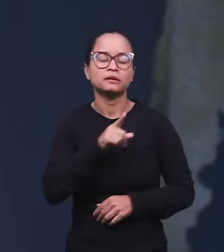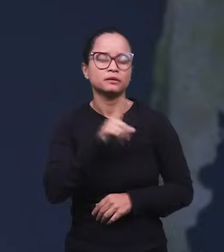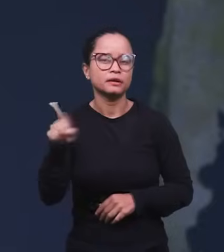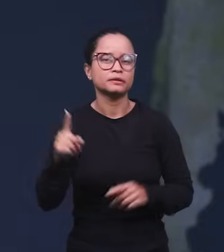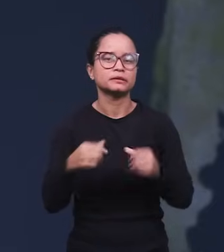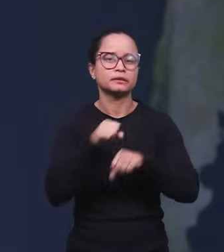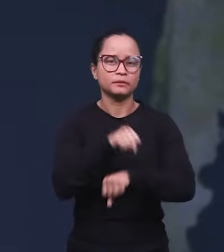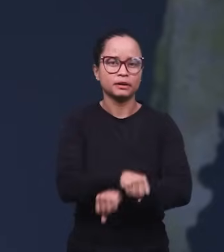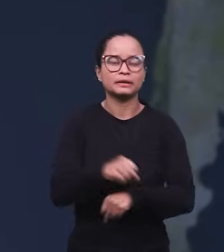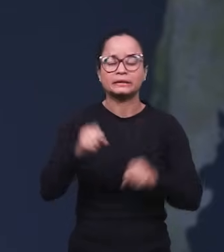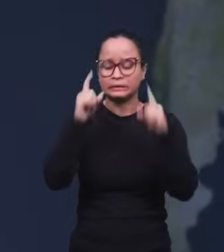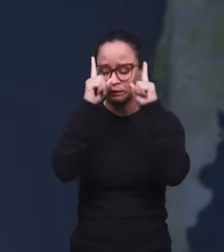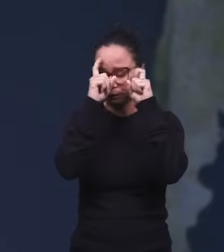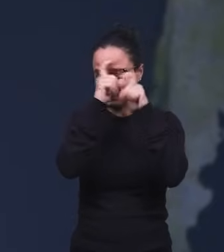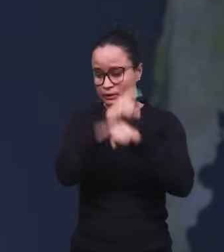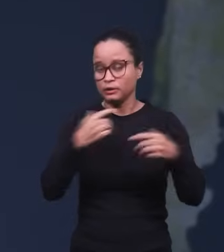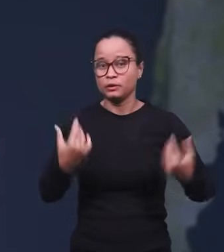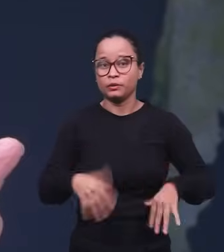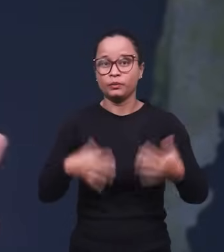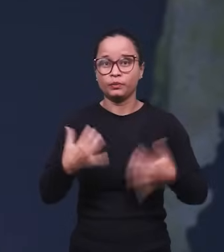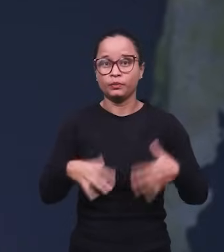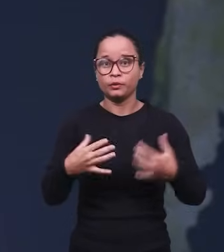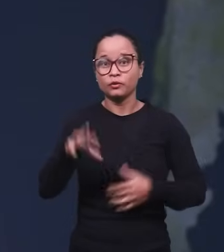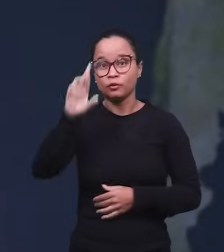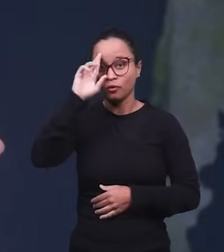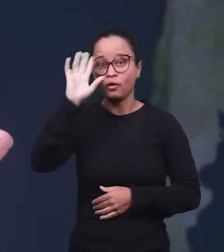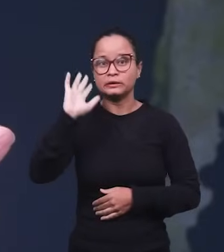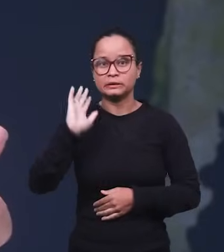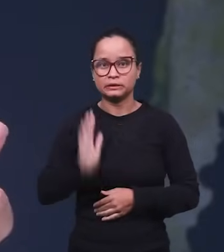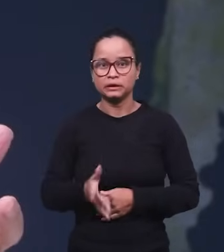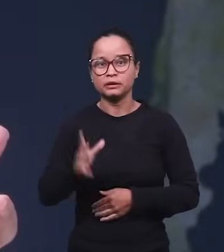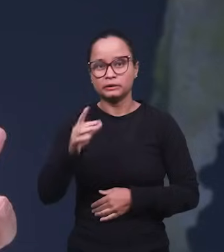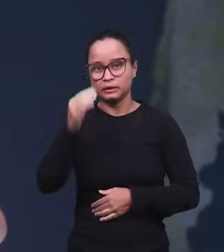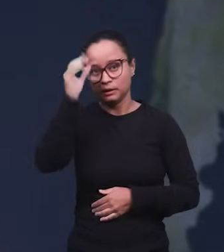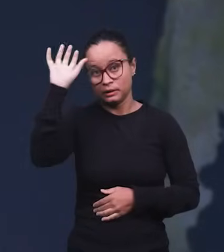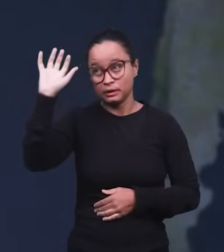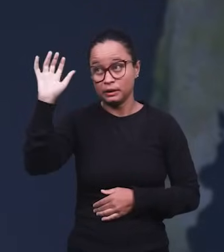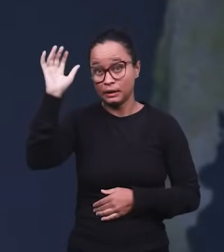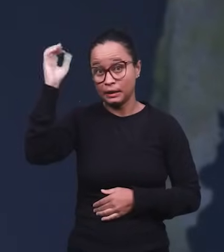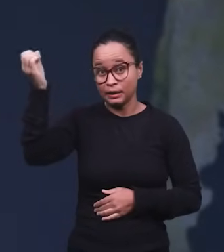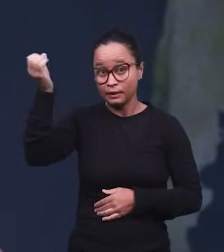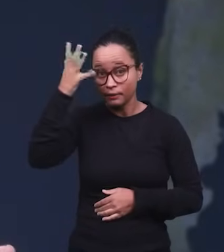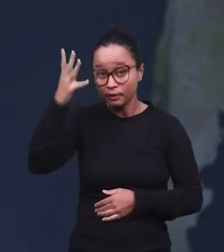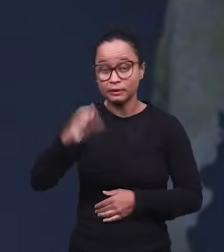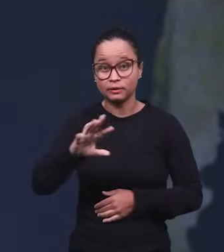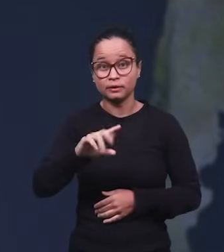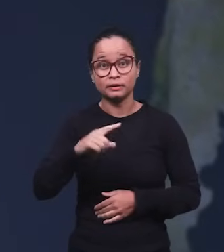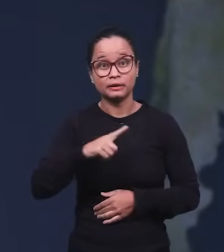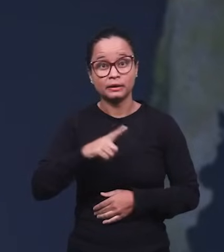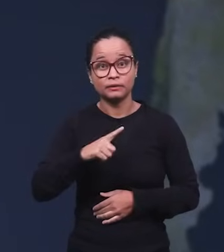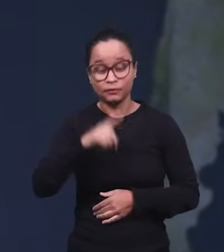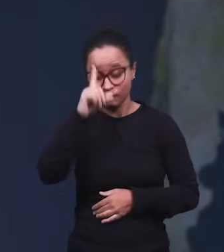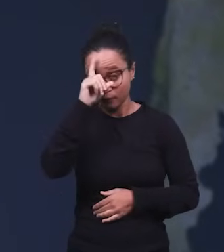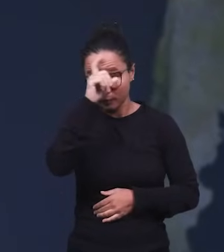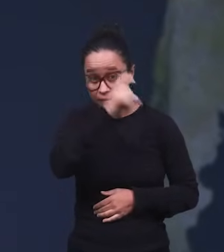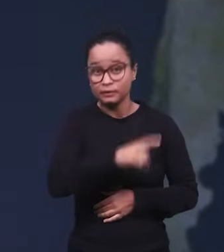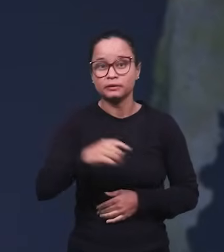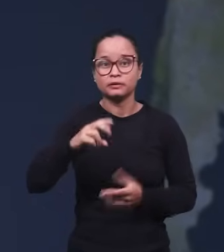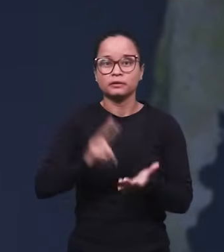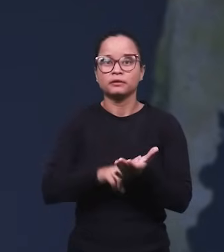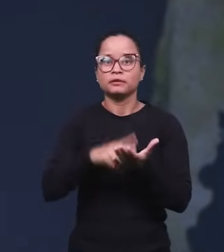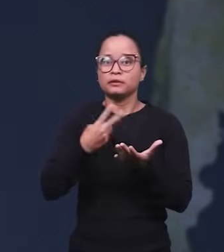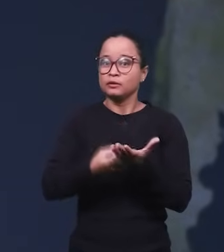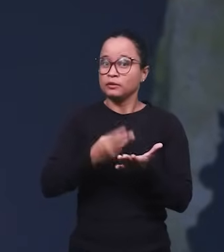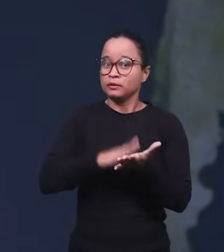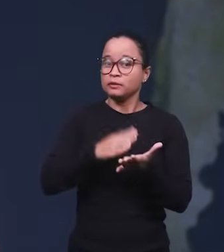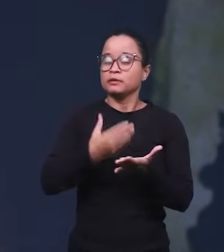tivemos ali uma dificuldade de tradução, que o senhor tinha até revelado isso, que nós iríamos ter uma dificuldade de tradução, que nós